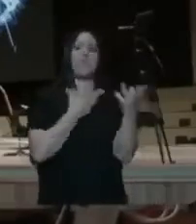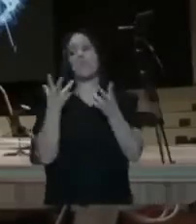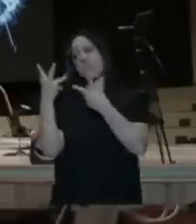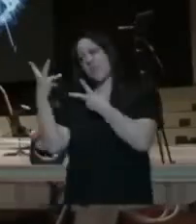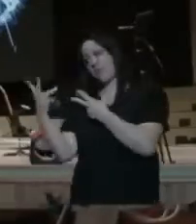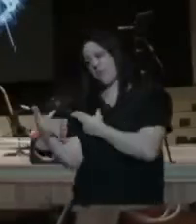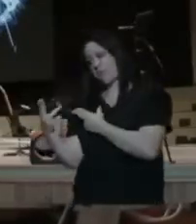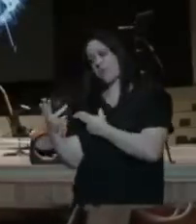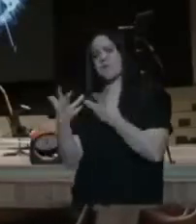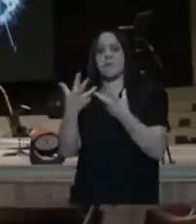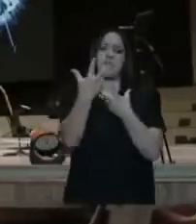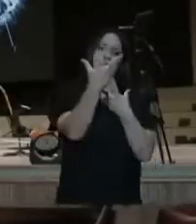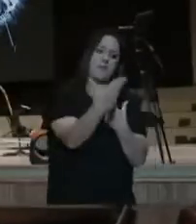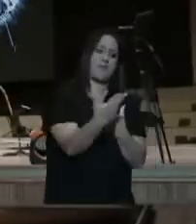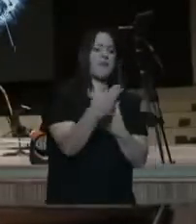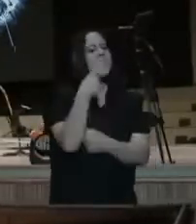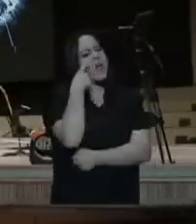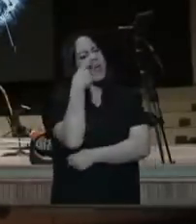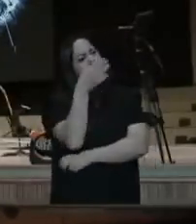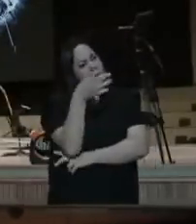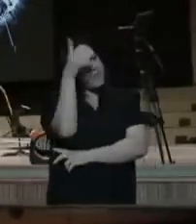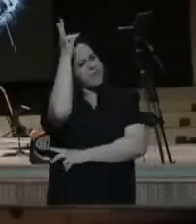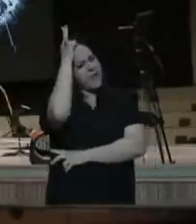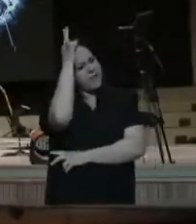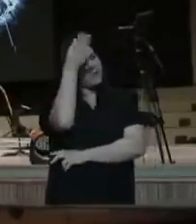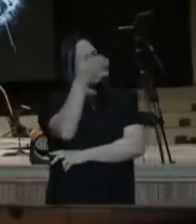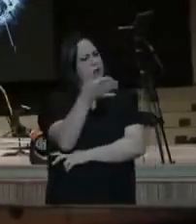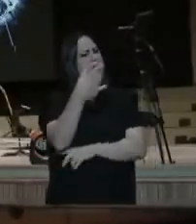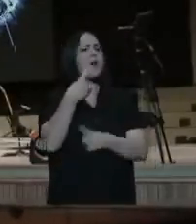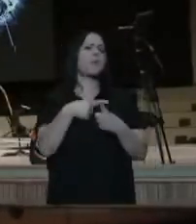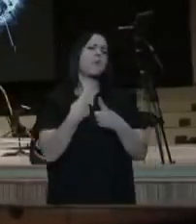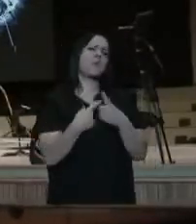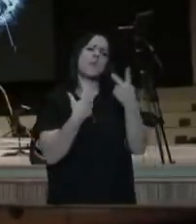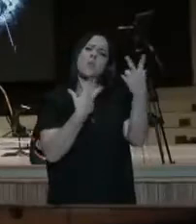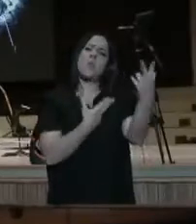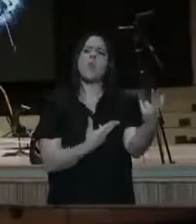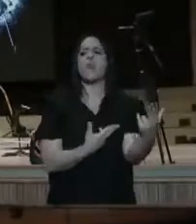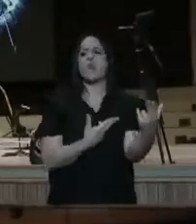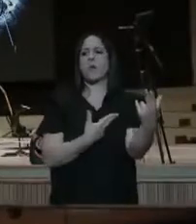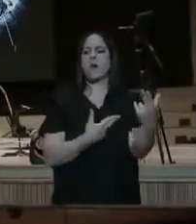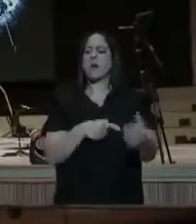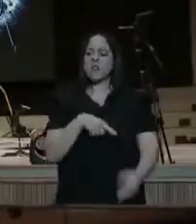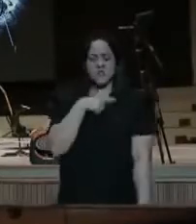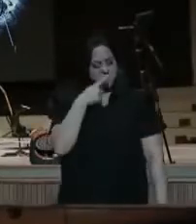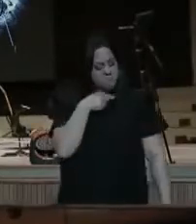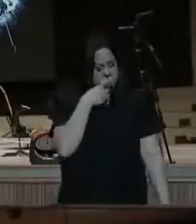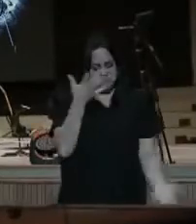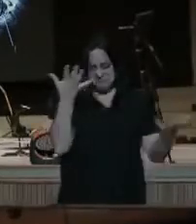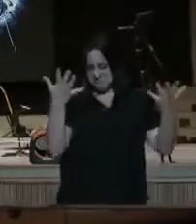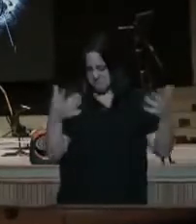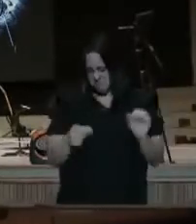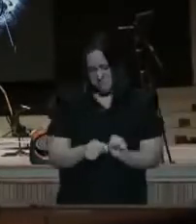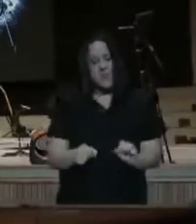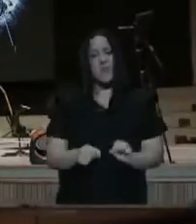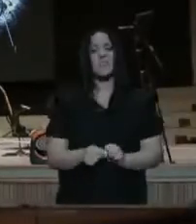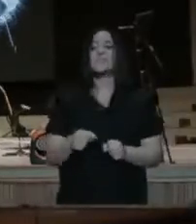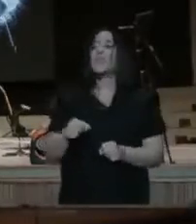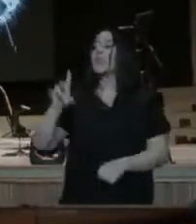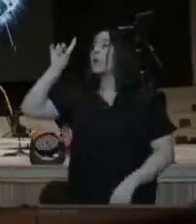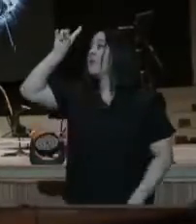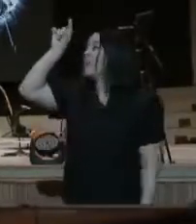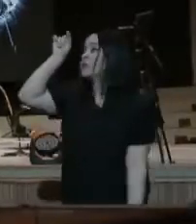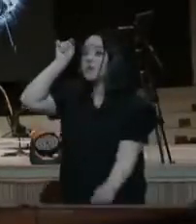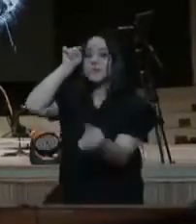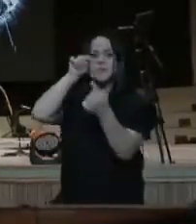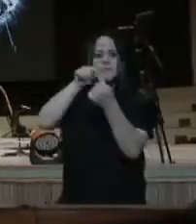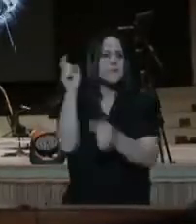gente pega as vezes que além do talento do outro achando que porque não somos como o outro não temos o que é preciso para cumprir o propósito de